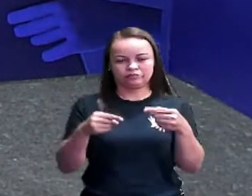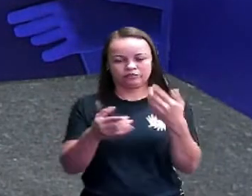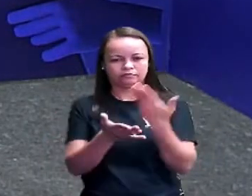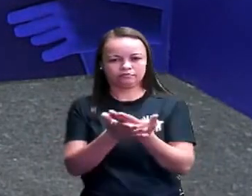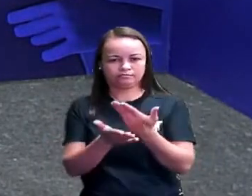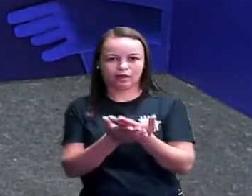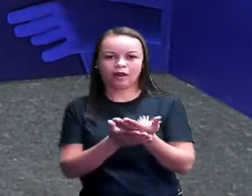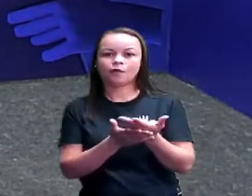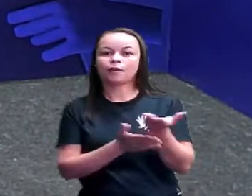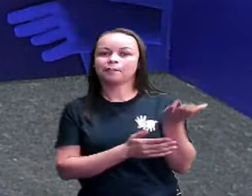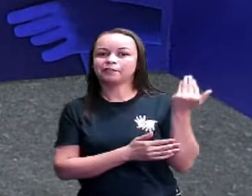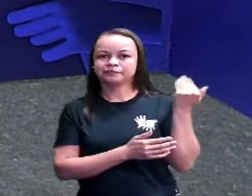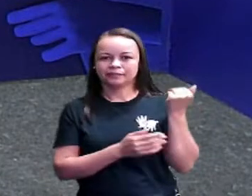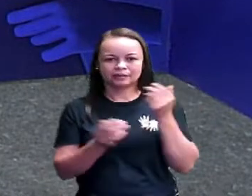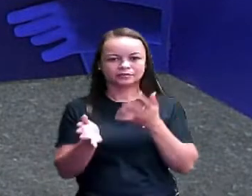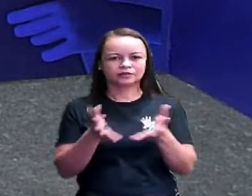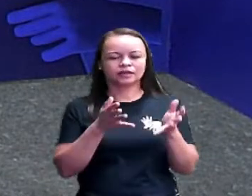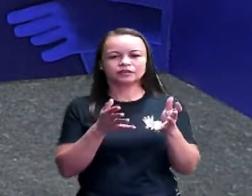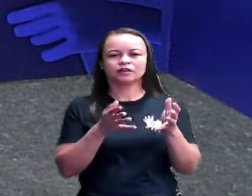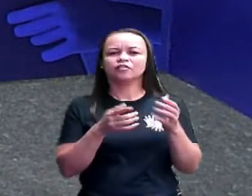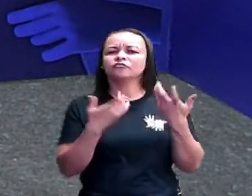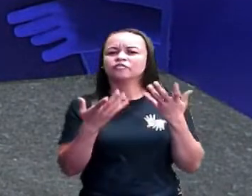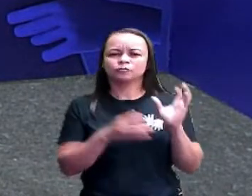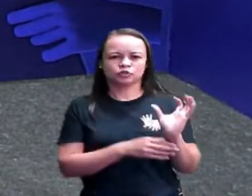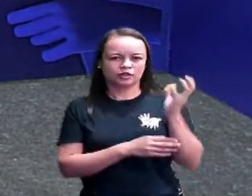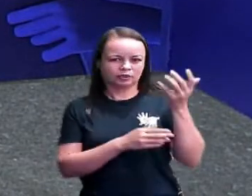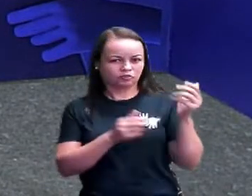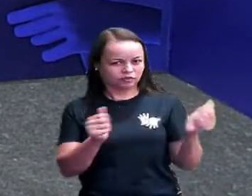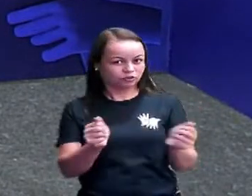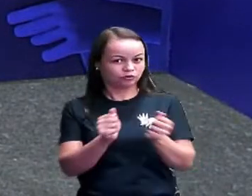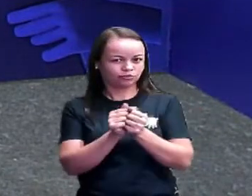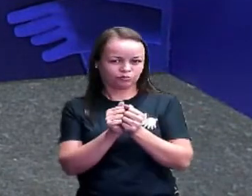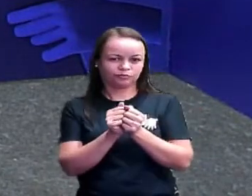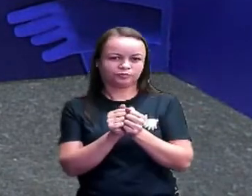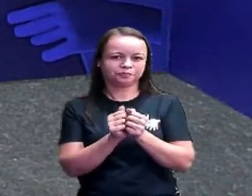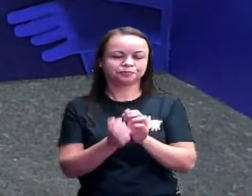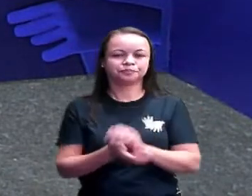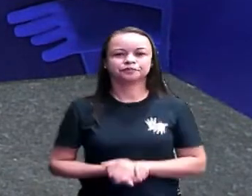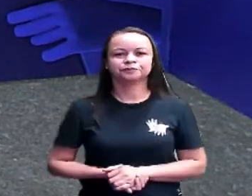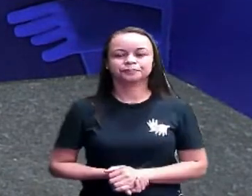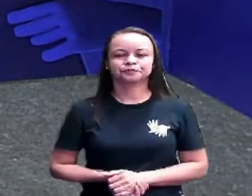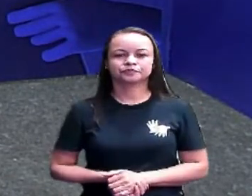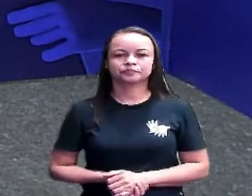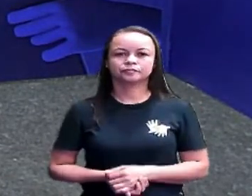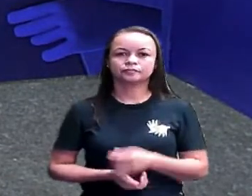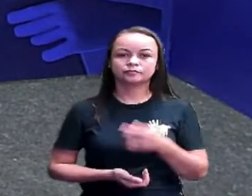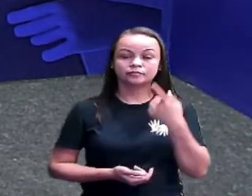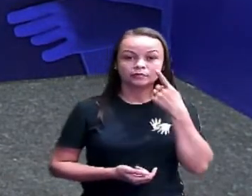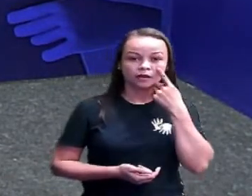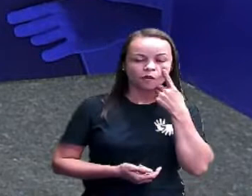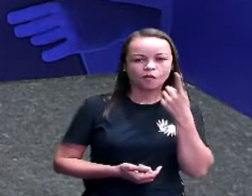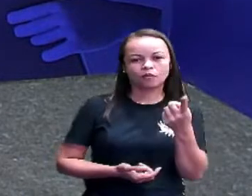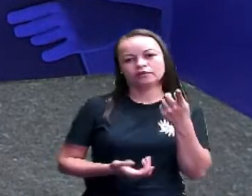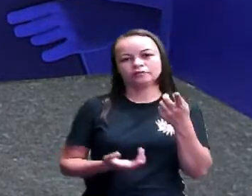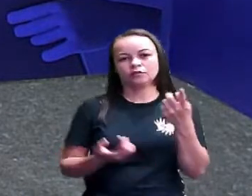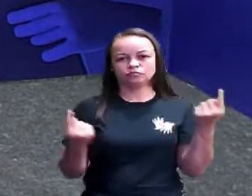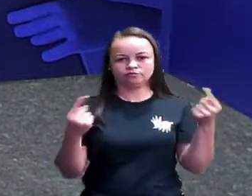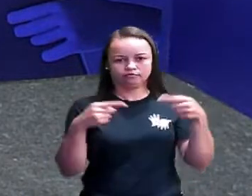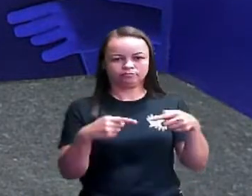passada. Vamos lá relembrar, vamos resolver juntos. Vamos lá. Olha só o desafio, qual